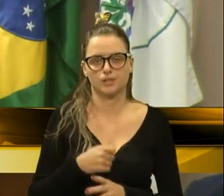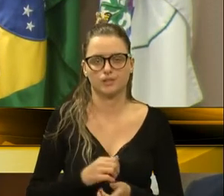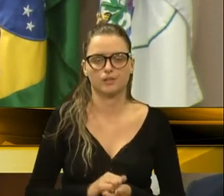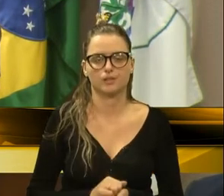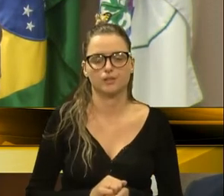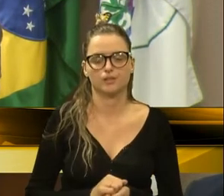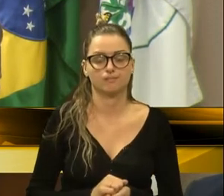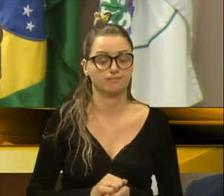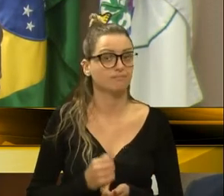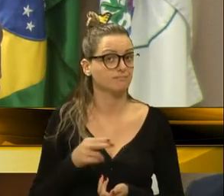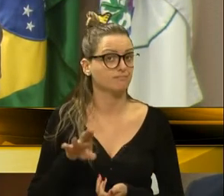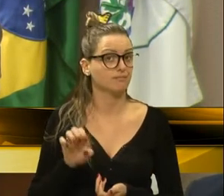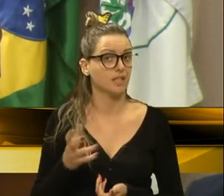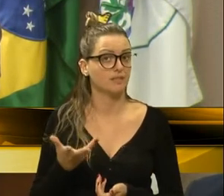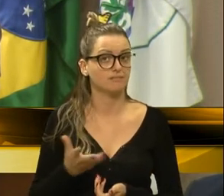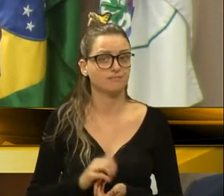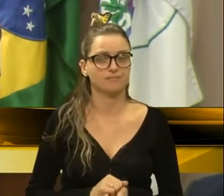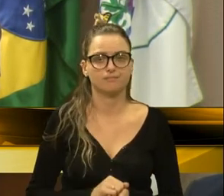né?